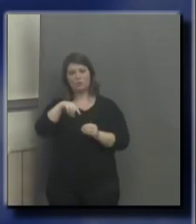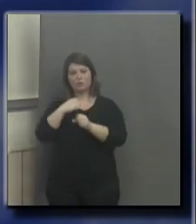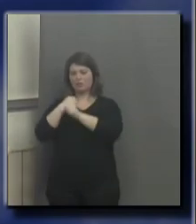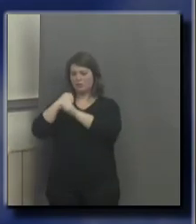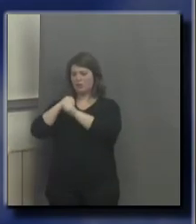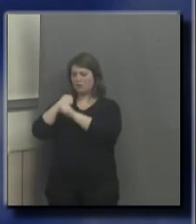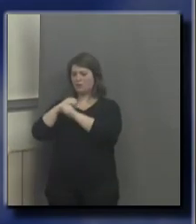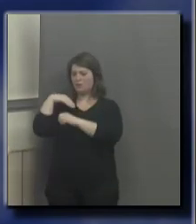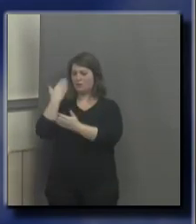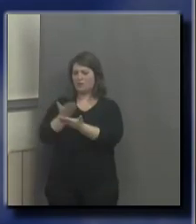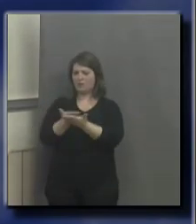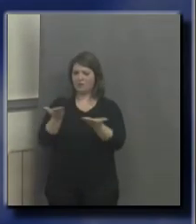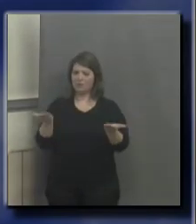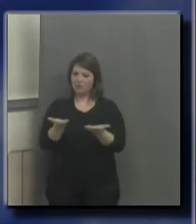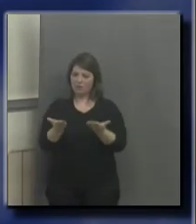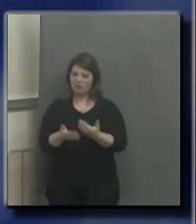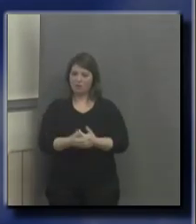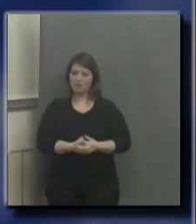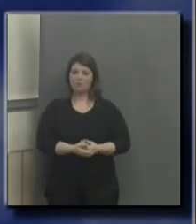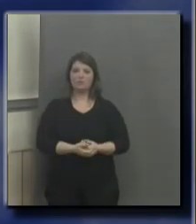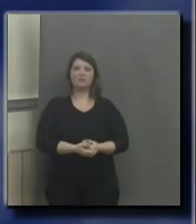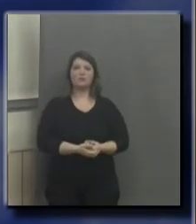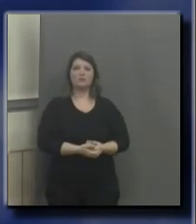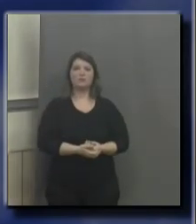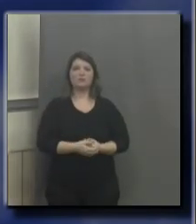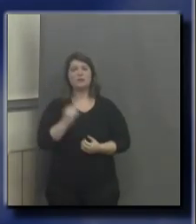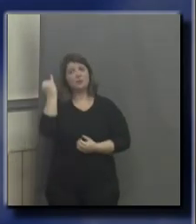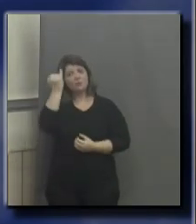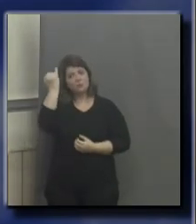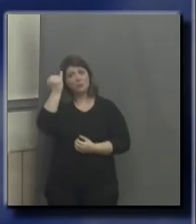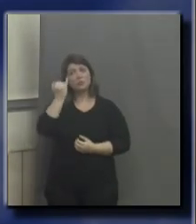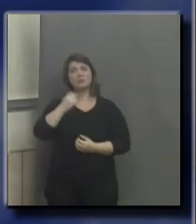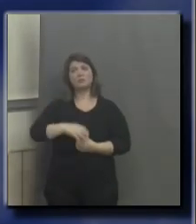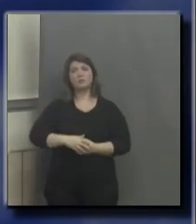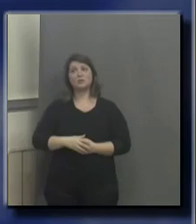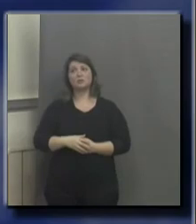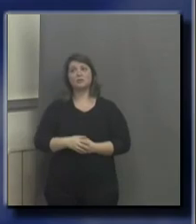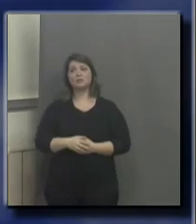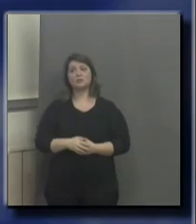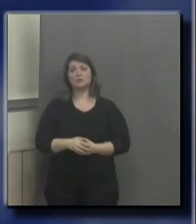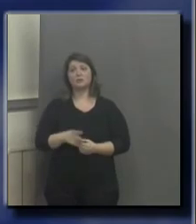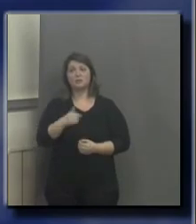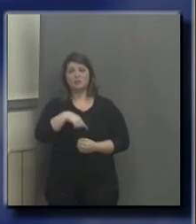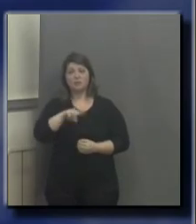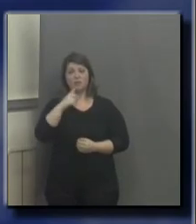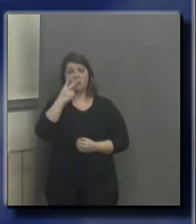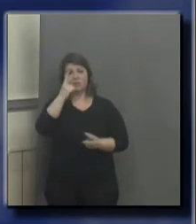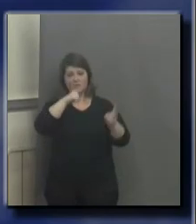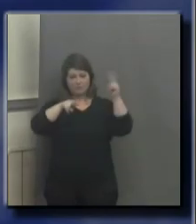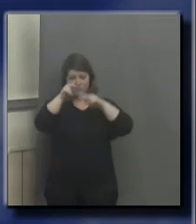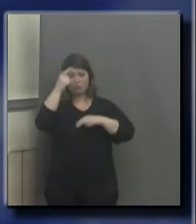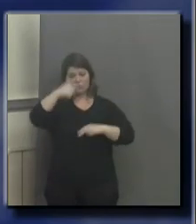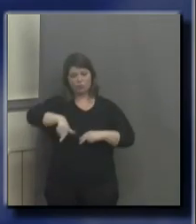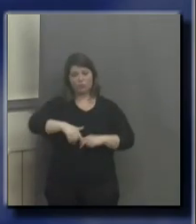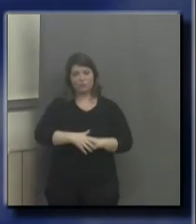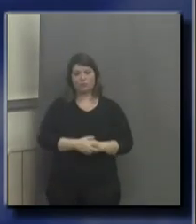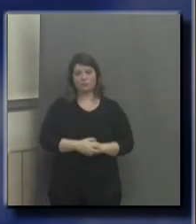de discussão como sendo importantes para serem revistos nesse